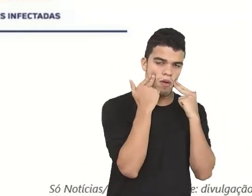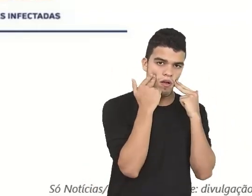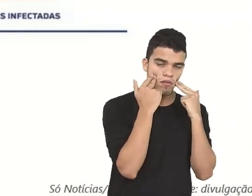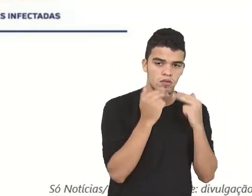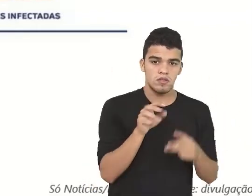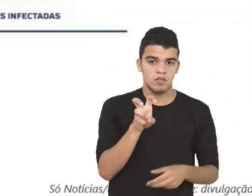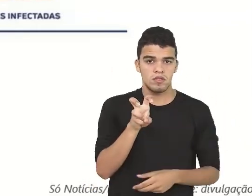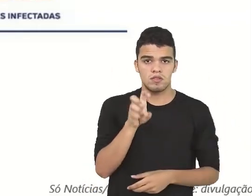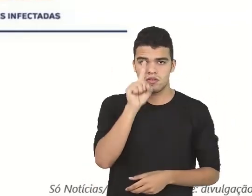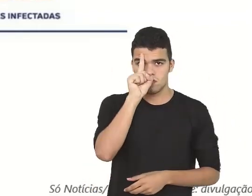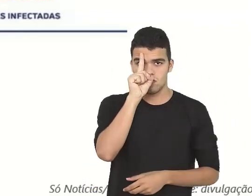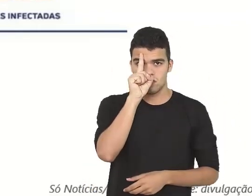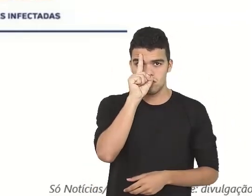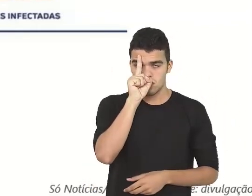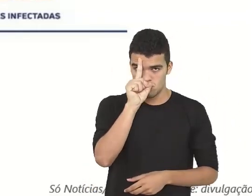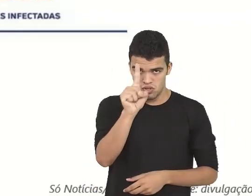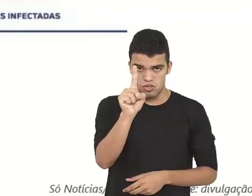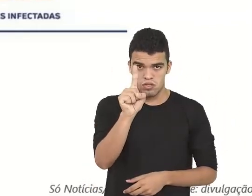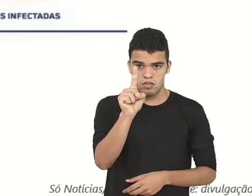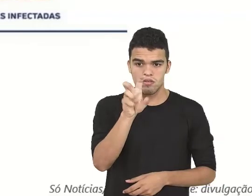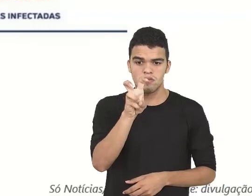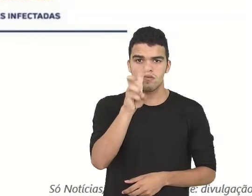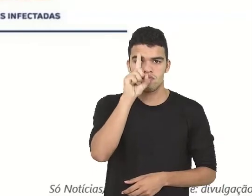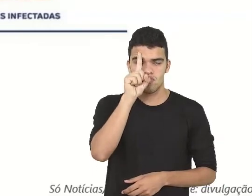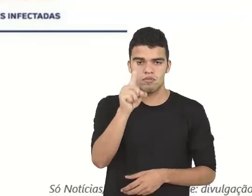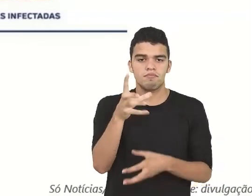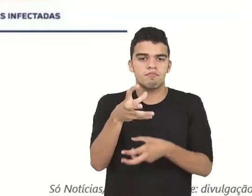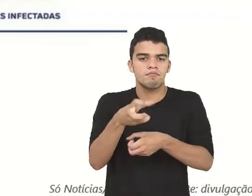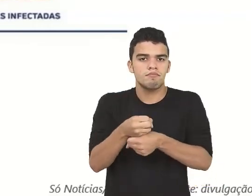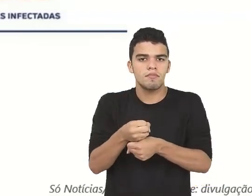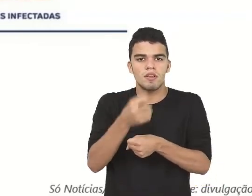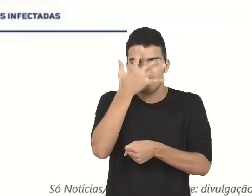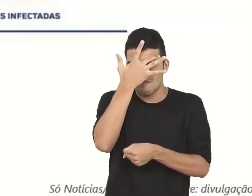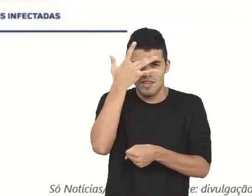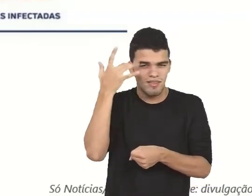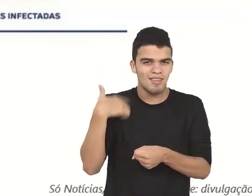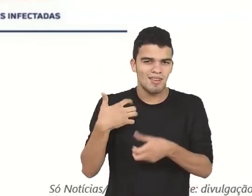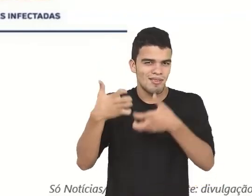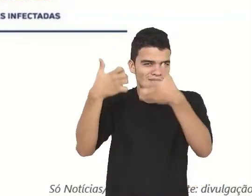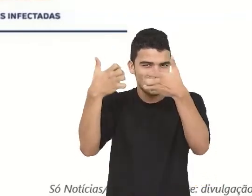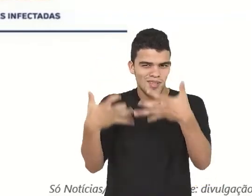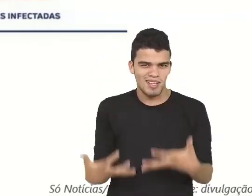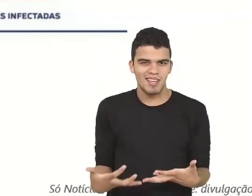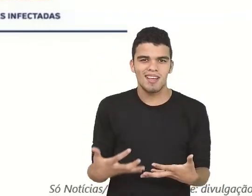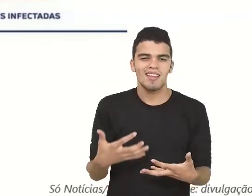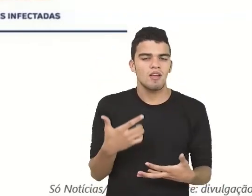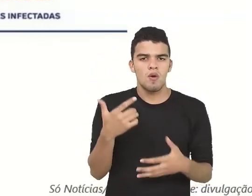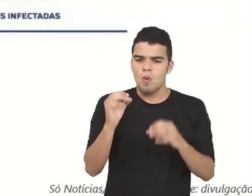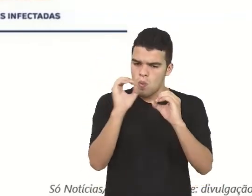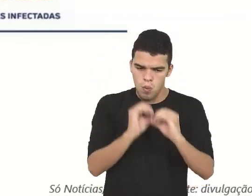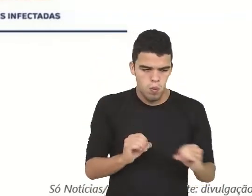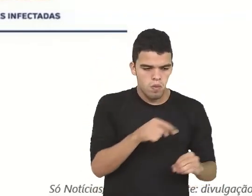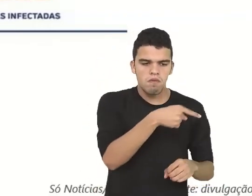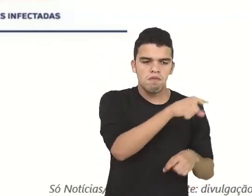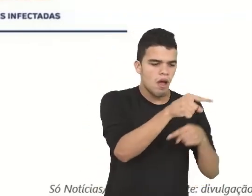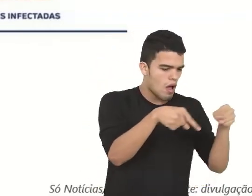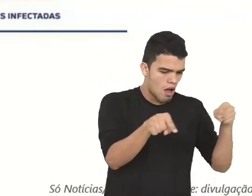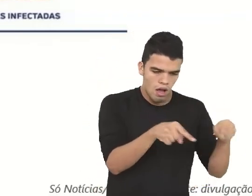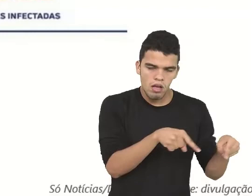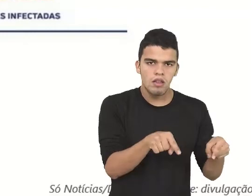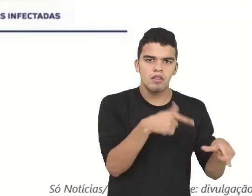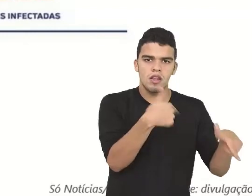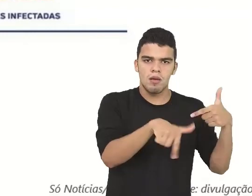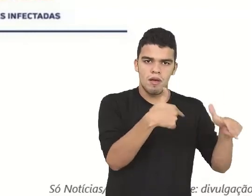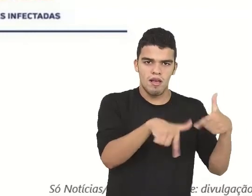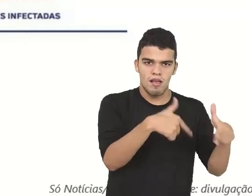aquele número de pessoas infectadas que eu falei anteriormente, quando você não tem isolamento, ele cai de 3 para